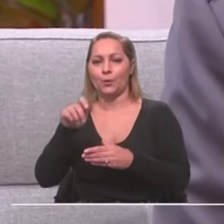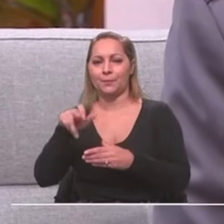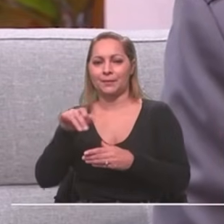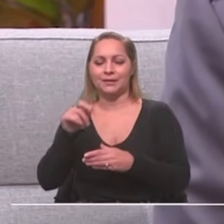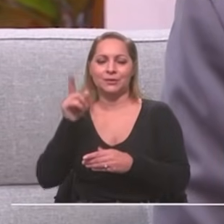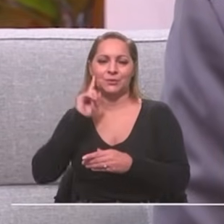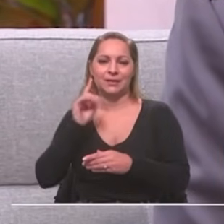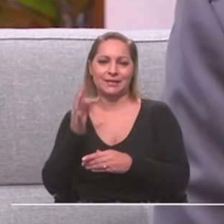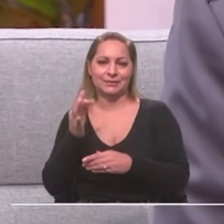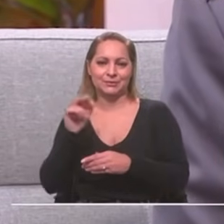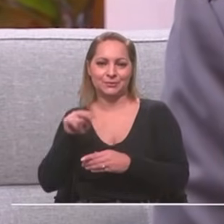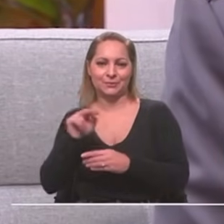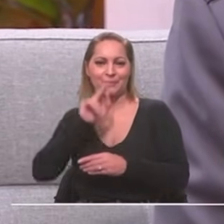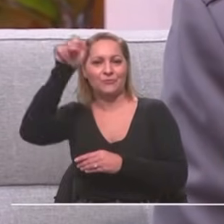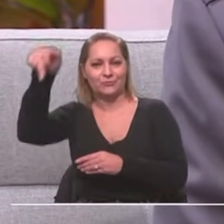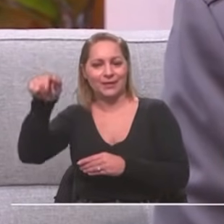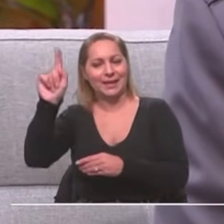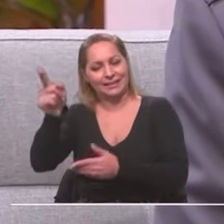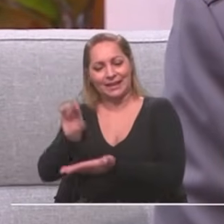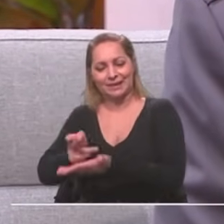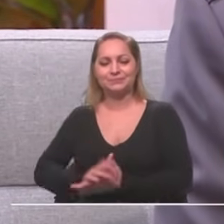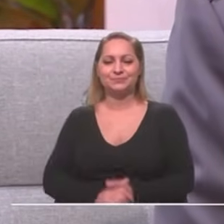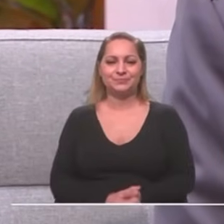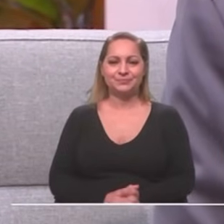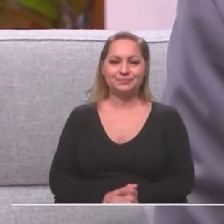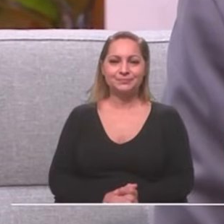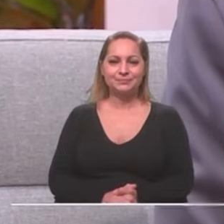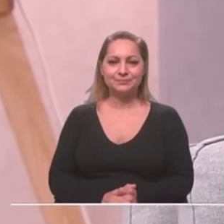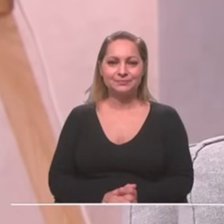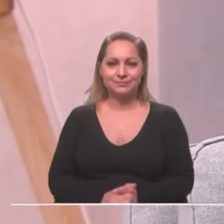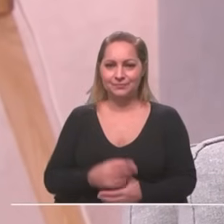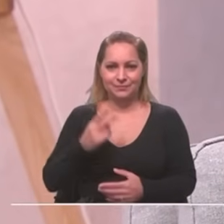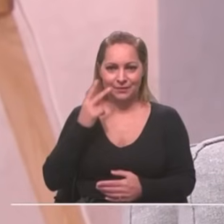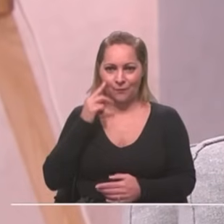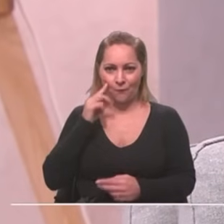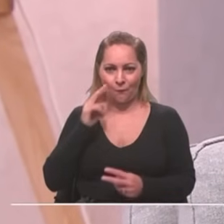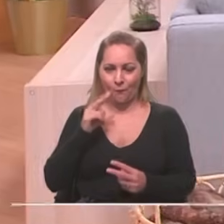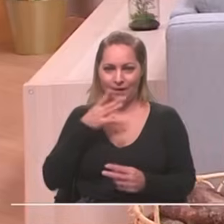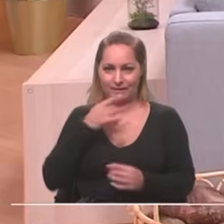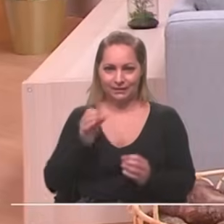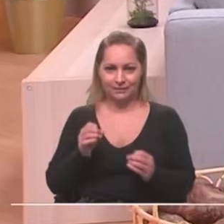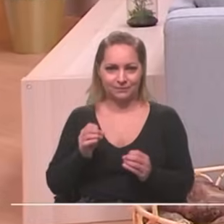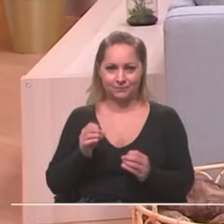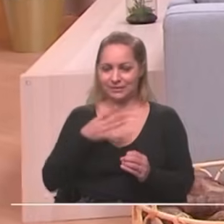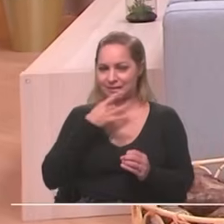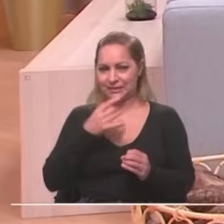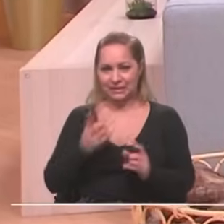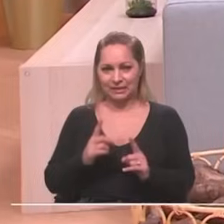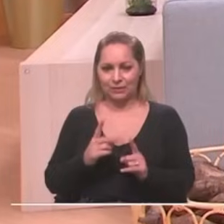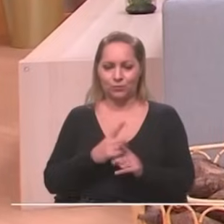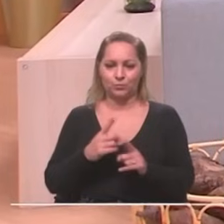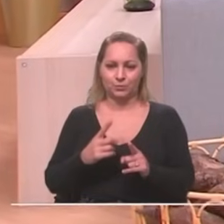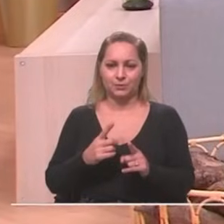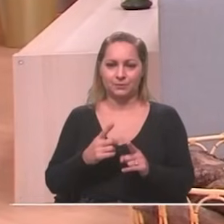dia 14, e está na Roménia. Nem vieram no Natal. Não, não. Não há destas no Natal, coisas. Não, porque também havia de